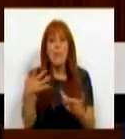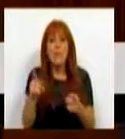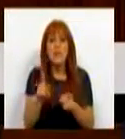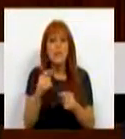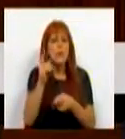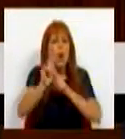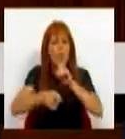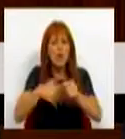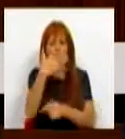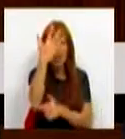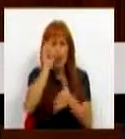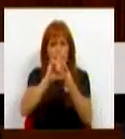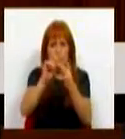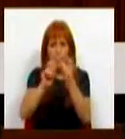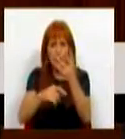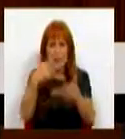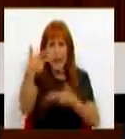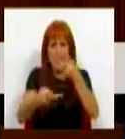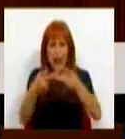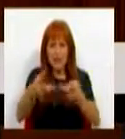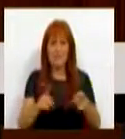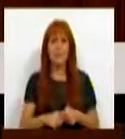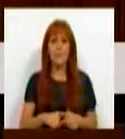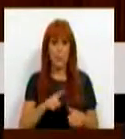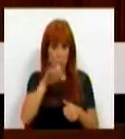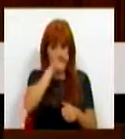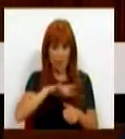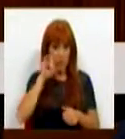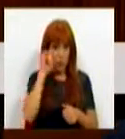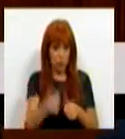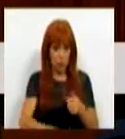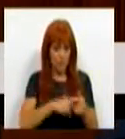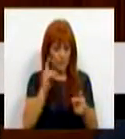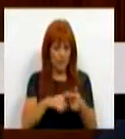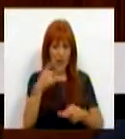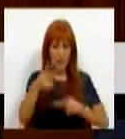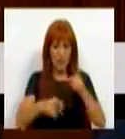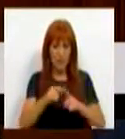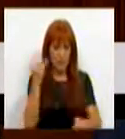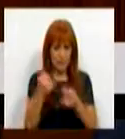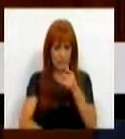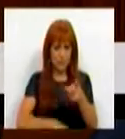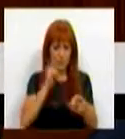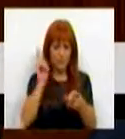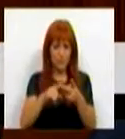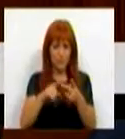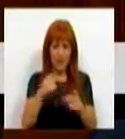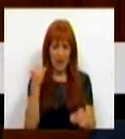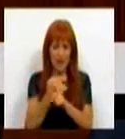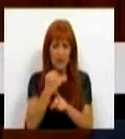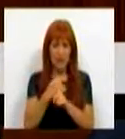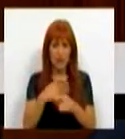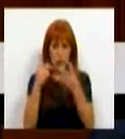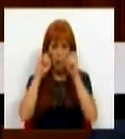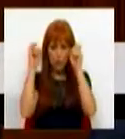são identificadas 5 componentes de análise. O ambiente de controlo, a avaliação de riscos, atividades